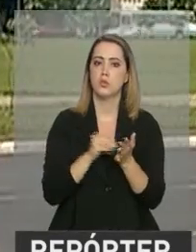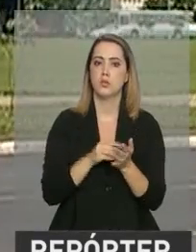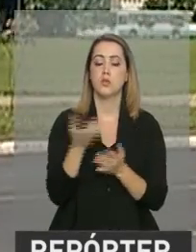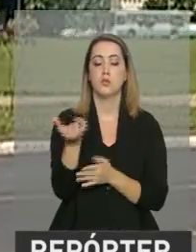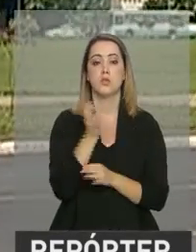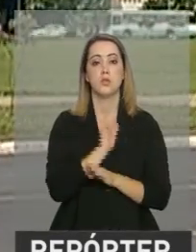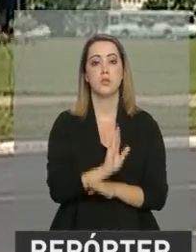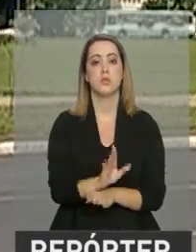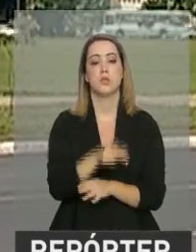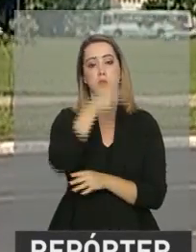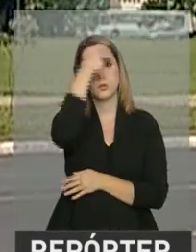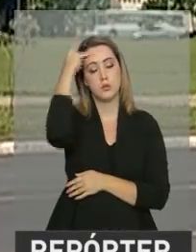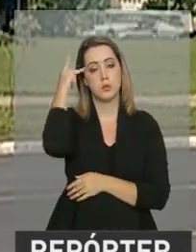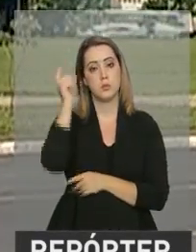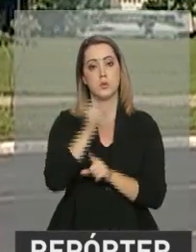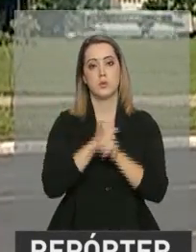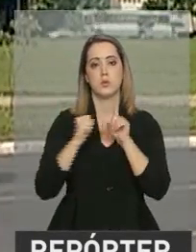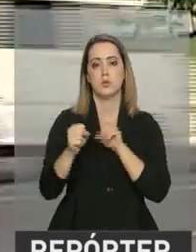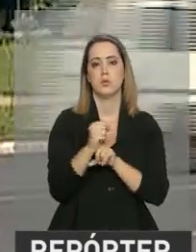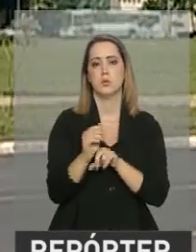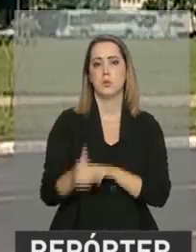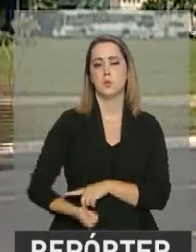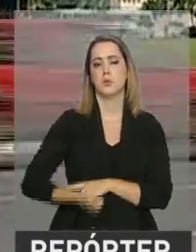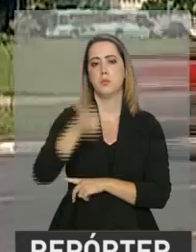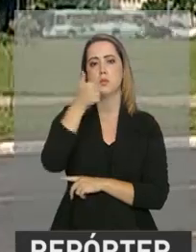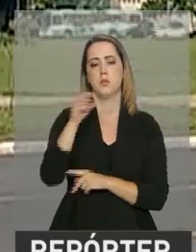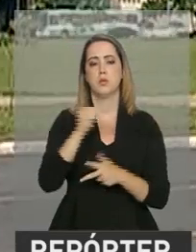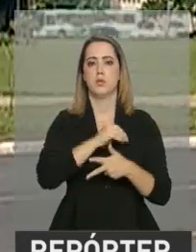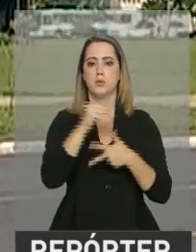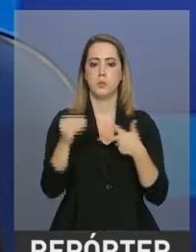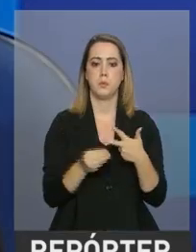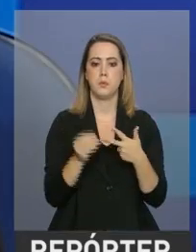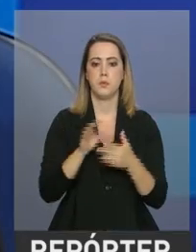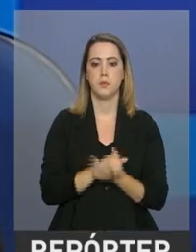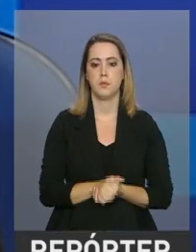a ajuda da sociedade para aprimorar o Enem.